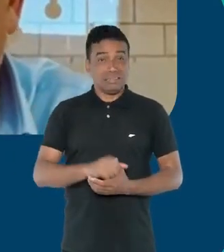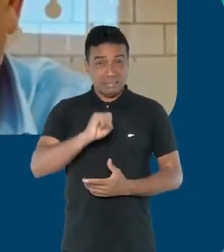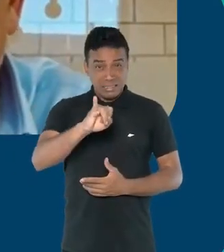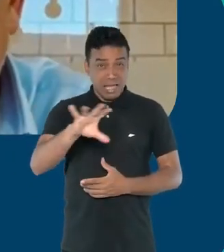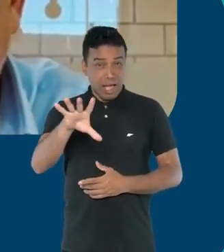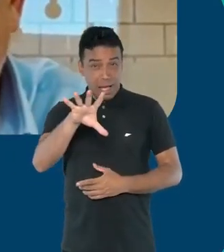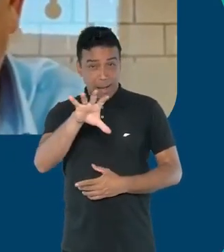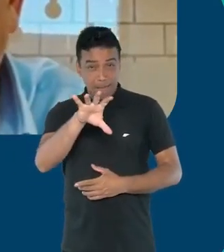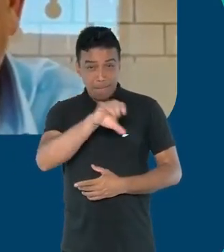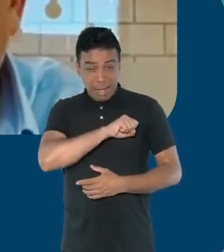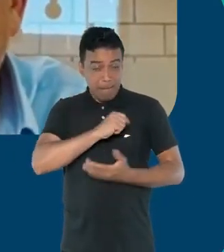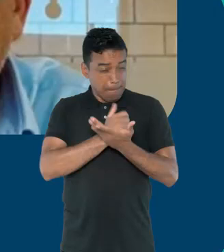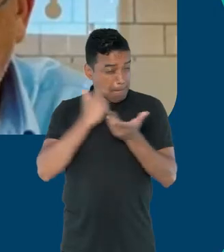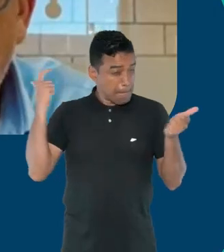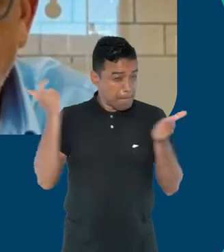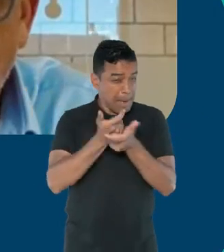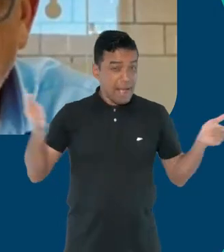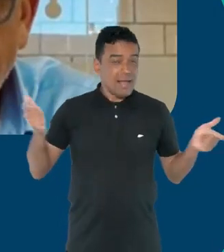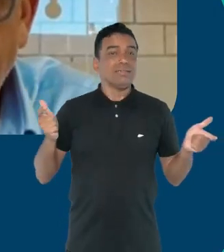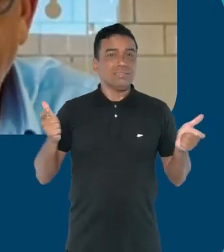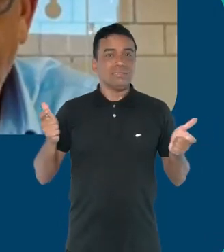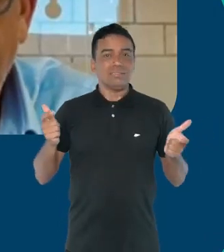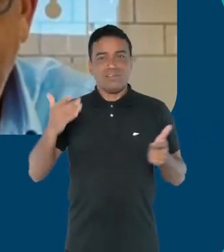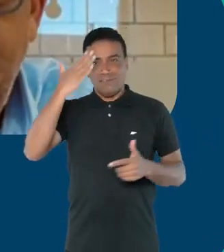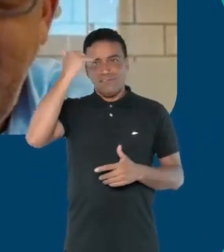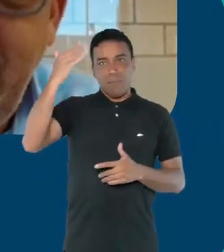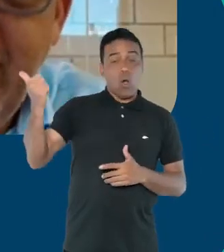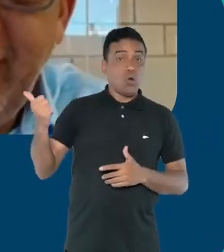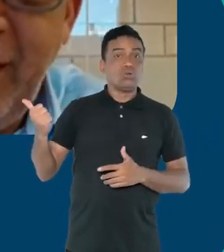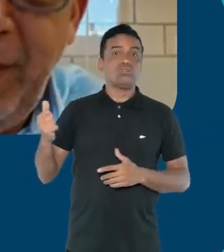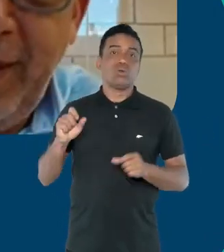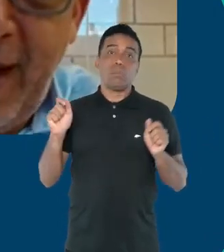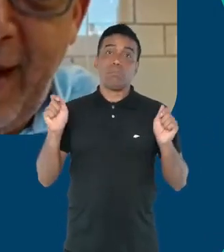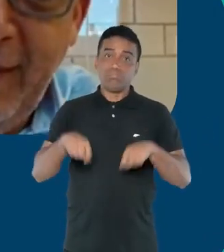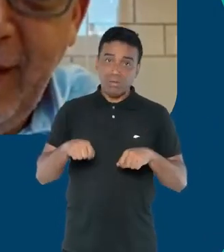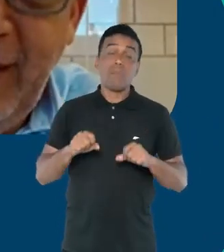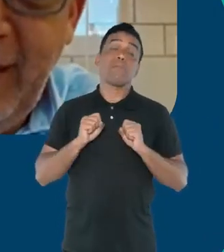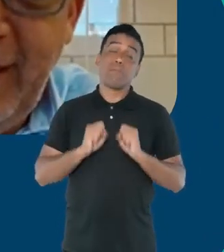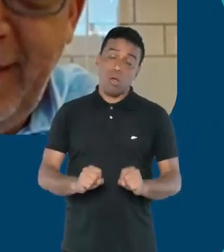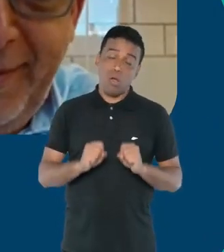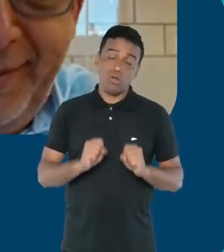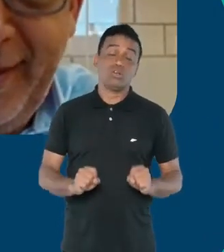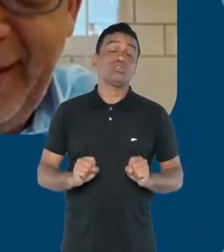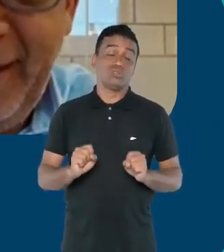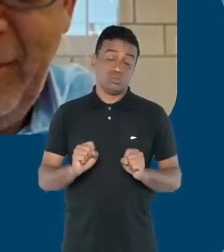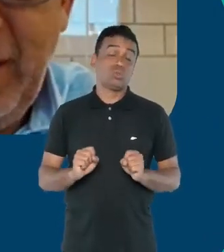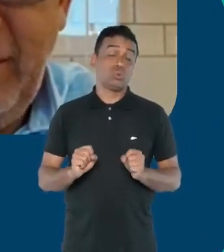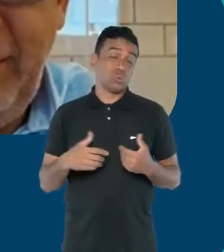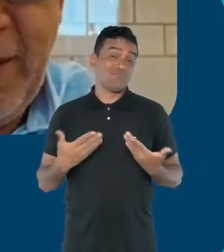fama e a boa reputação, eu posso, digamos assim, terminar